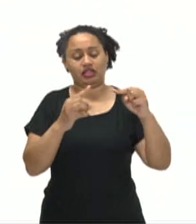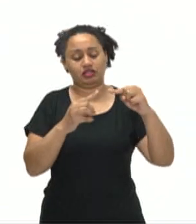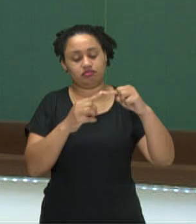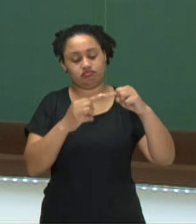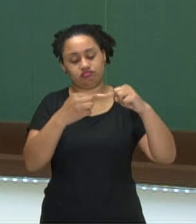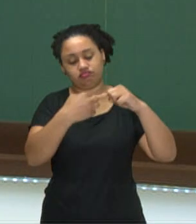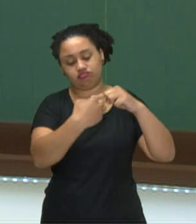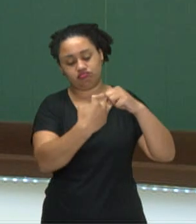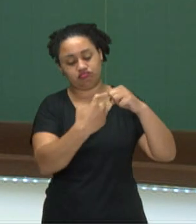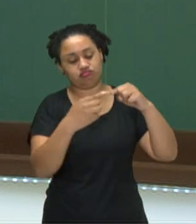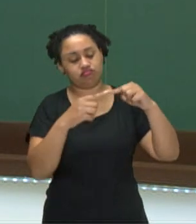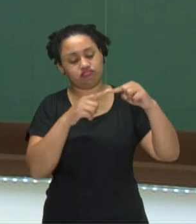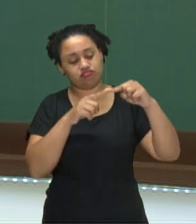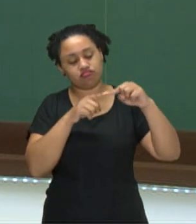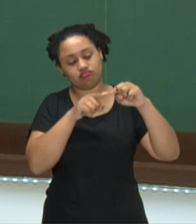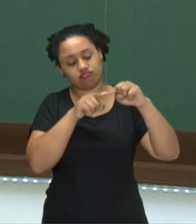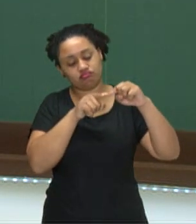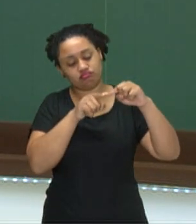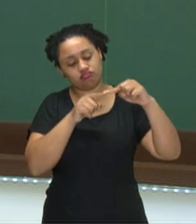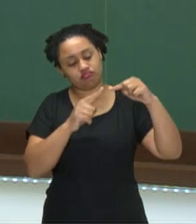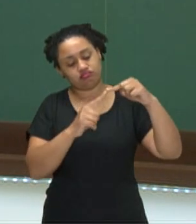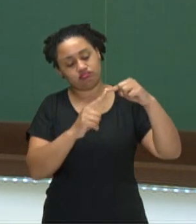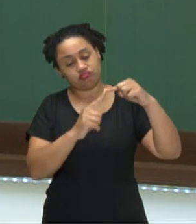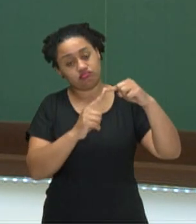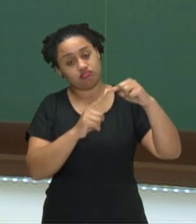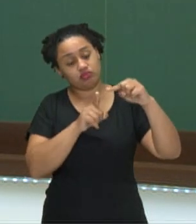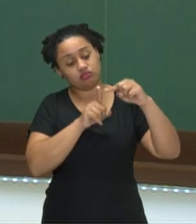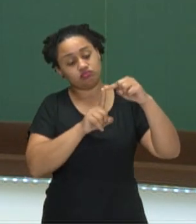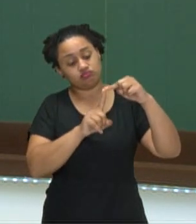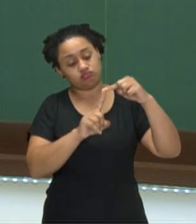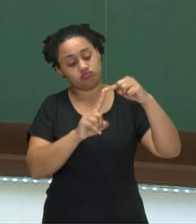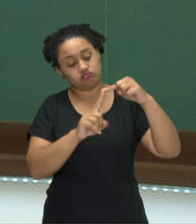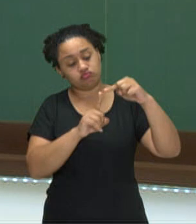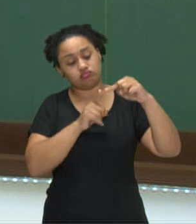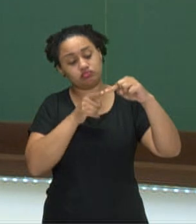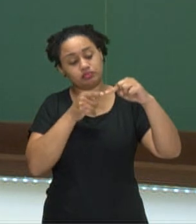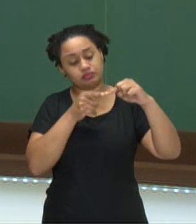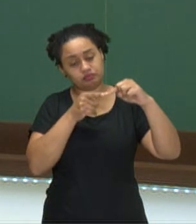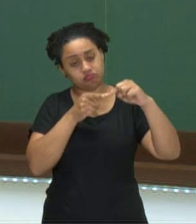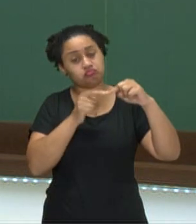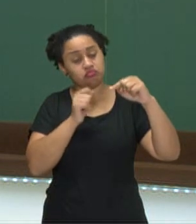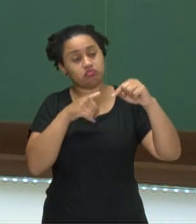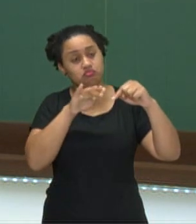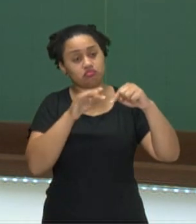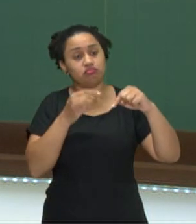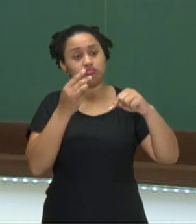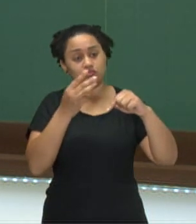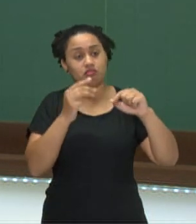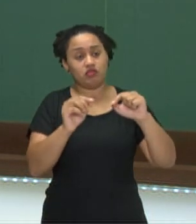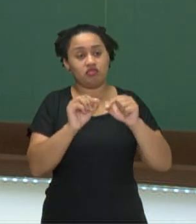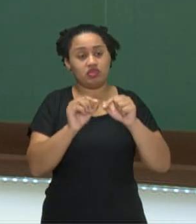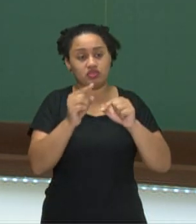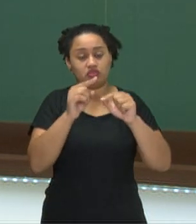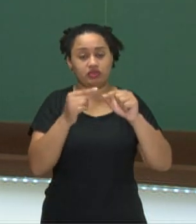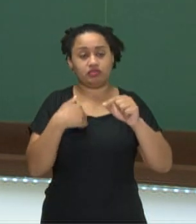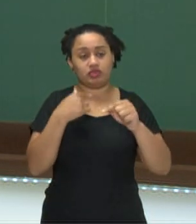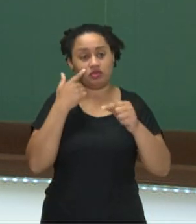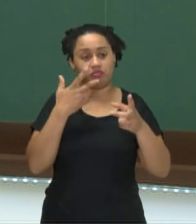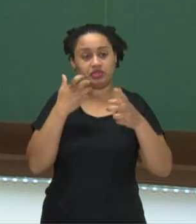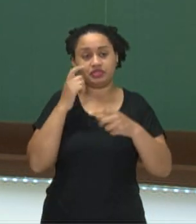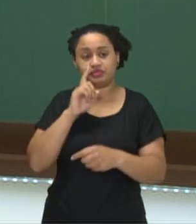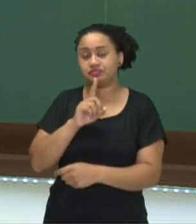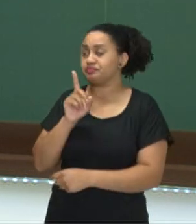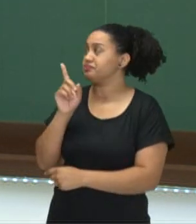arestas. Então, é um ponto que determina, no mínimo 3, que pode ser mais do que 3, vai formar um vértice. Nesse caso, temos vértice